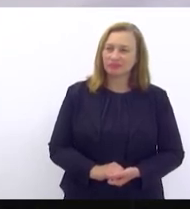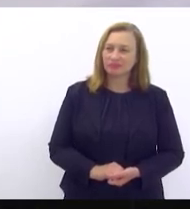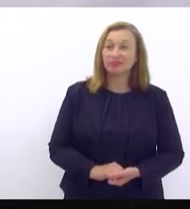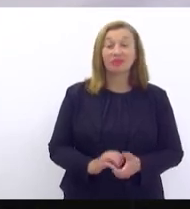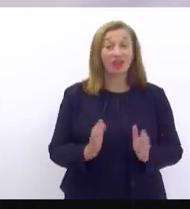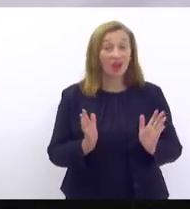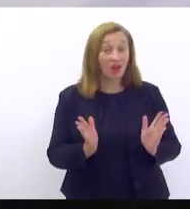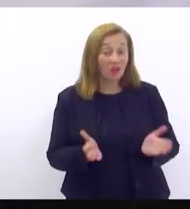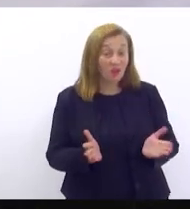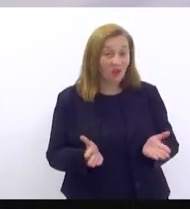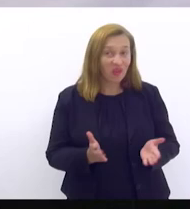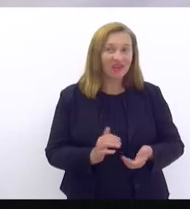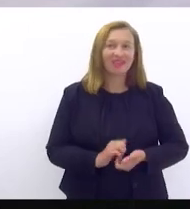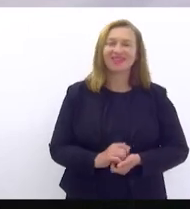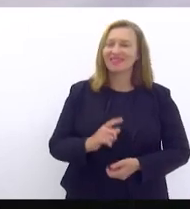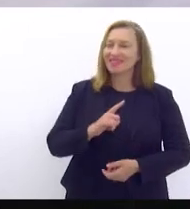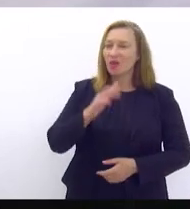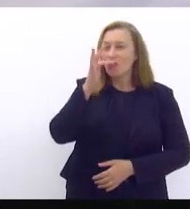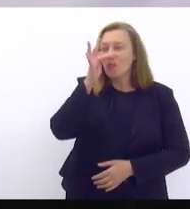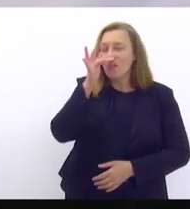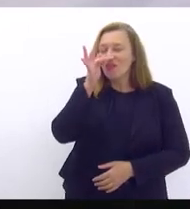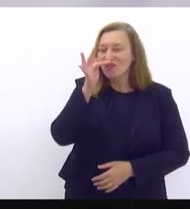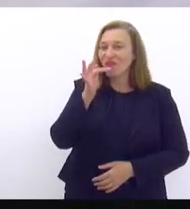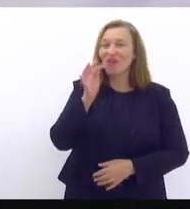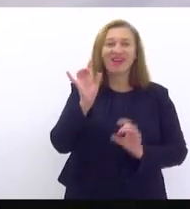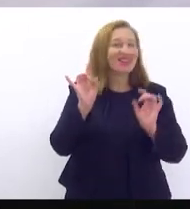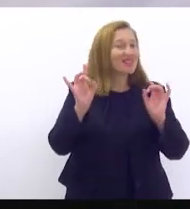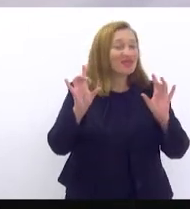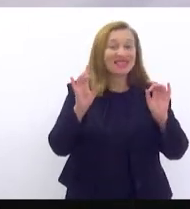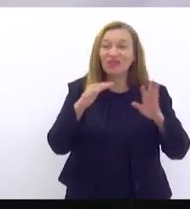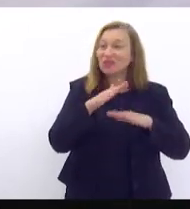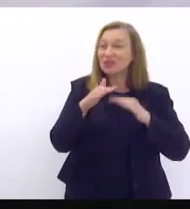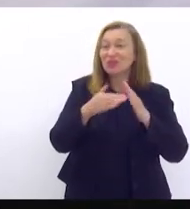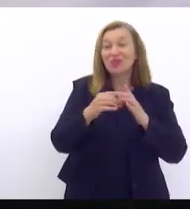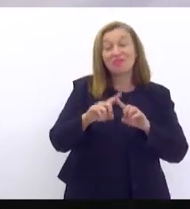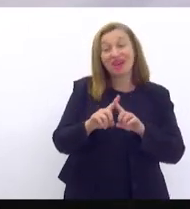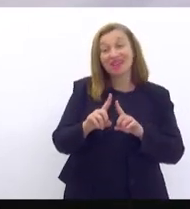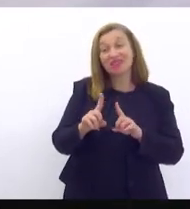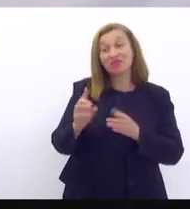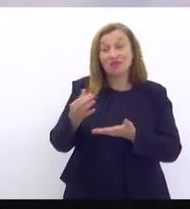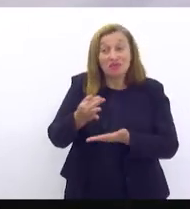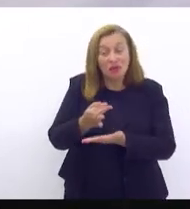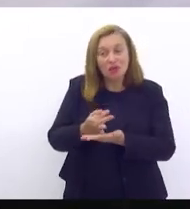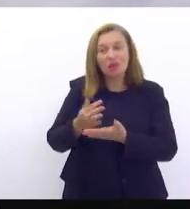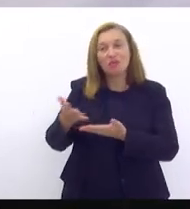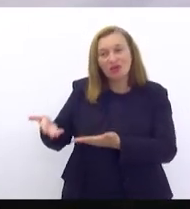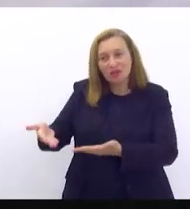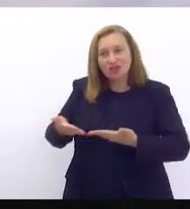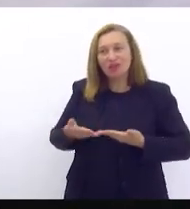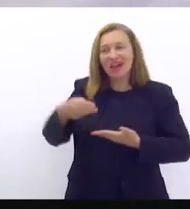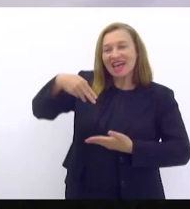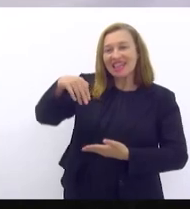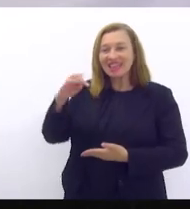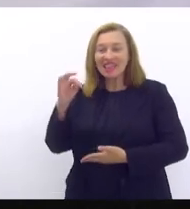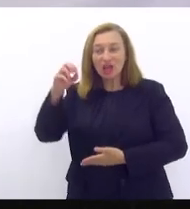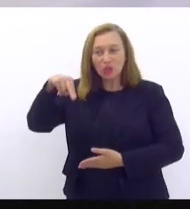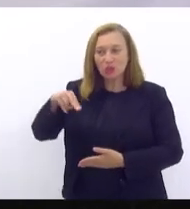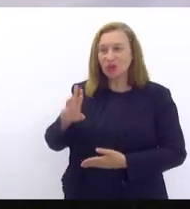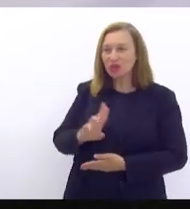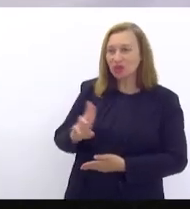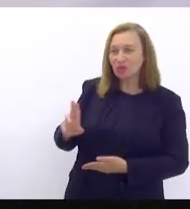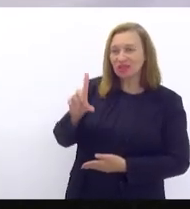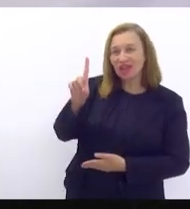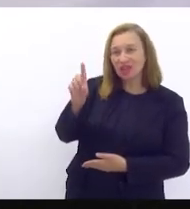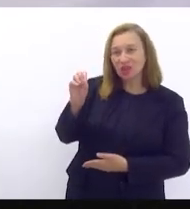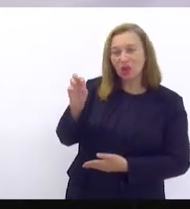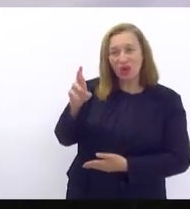Mas agora tem uma flor que é mais especial de todas, mas aí ela não veio, mas eu vou chamar. Newton, vem cá, você vai receber em nome da Dóris, vai levar